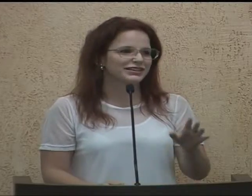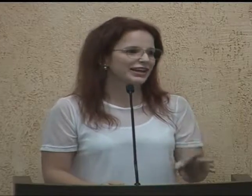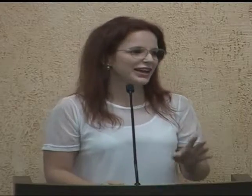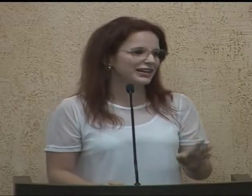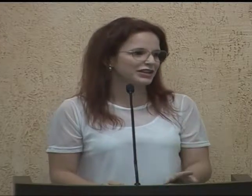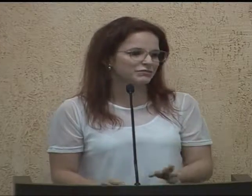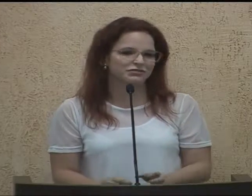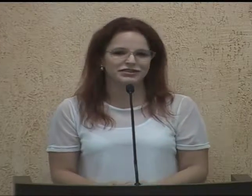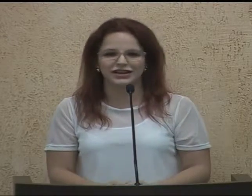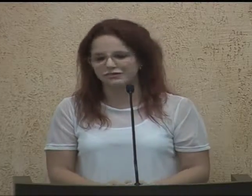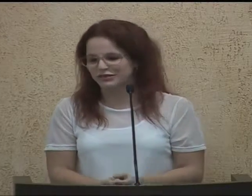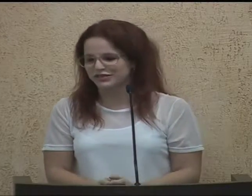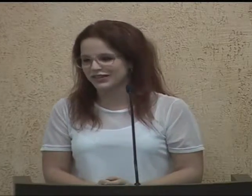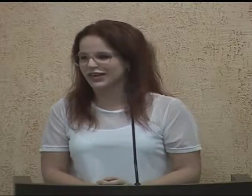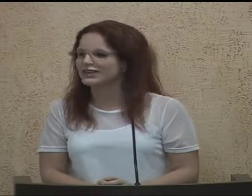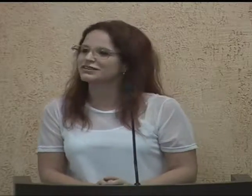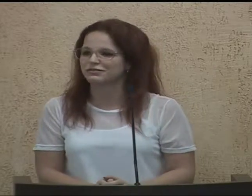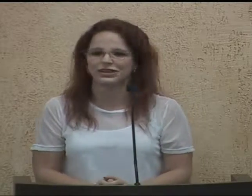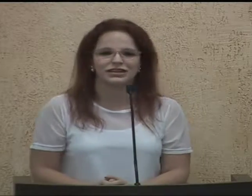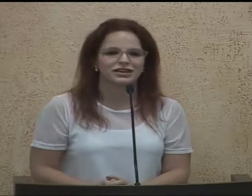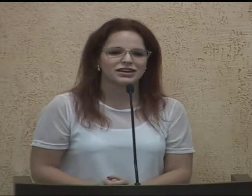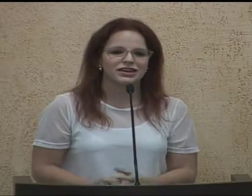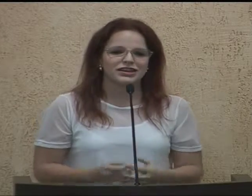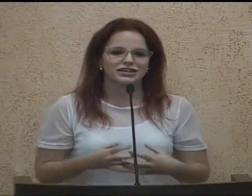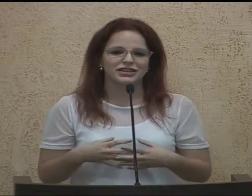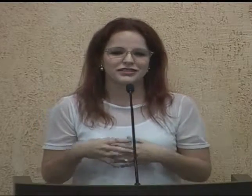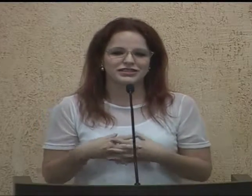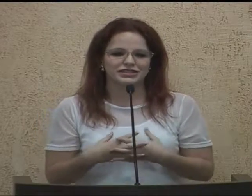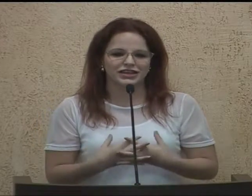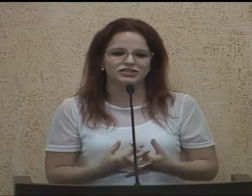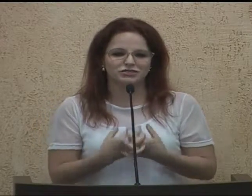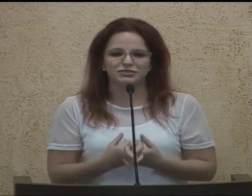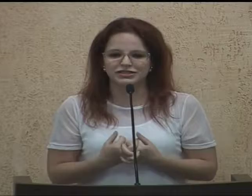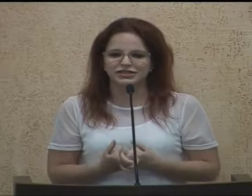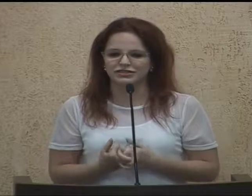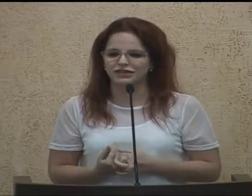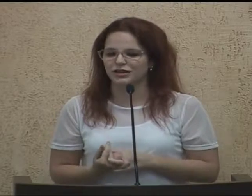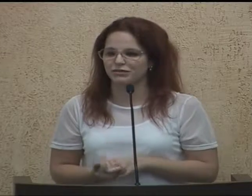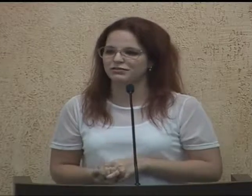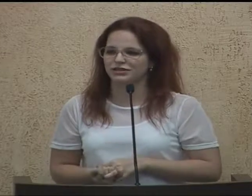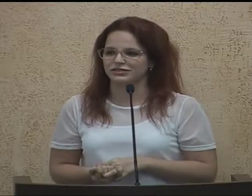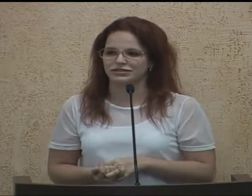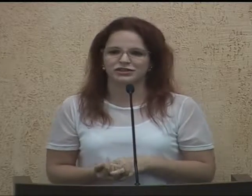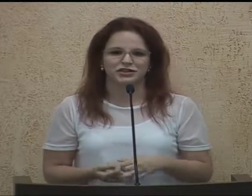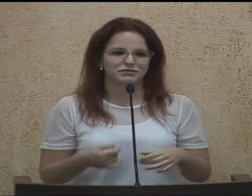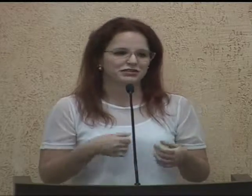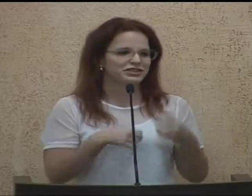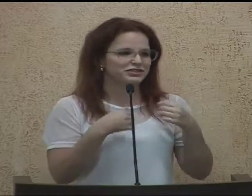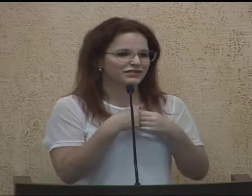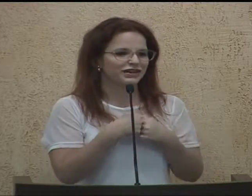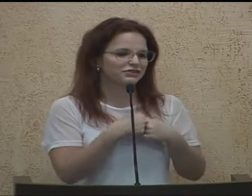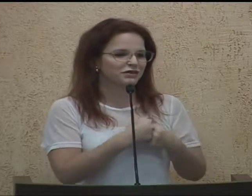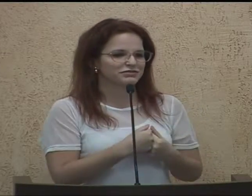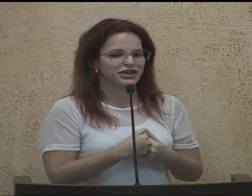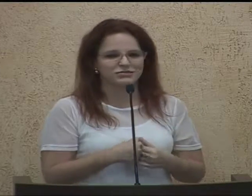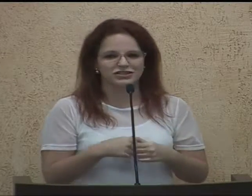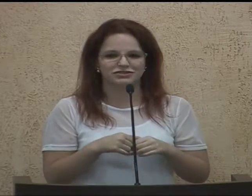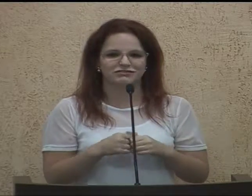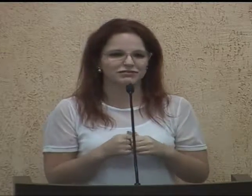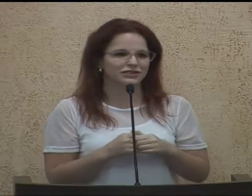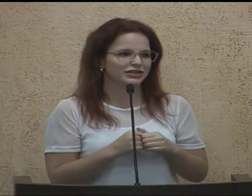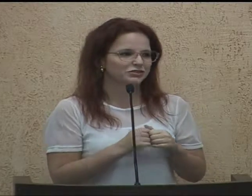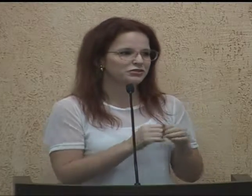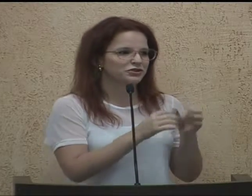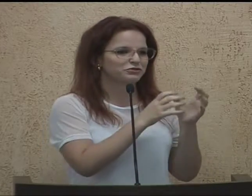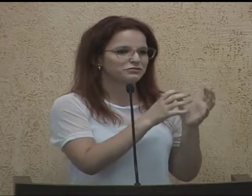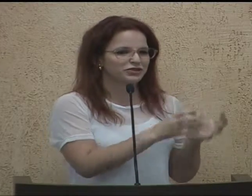Porque ele está lá, ele está bem cuidado, eu posso ficar tranquila. Então, assim, a gente precisa olhar para a doença. Porque quando a gente fala do Alzheimer, a gente não